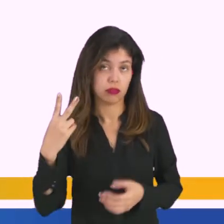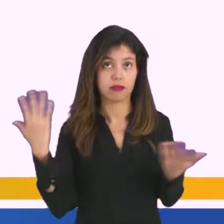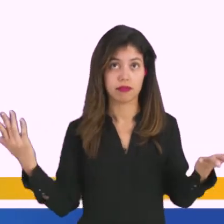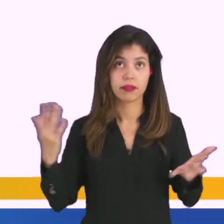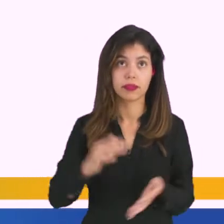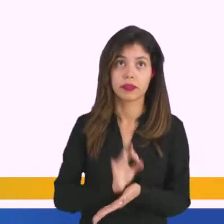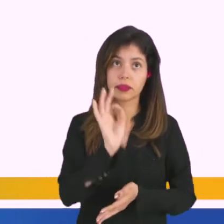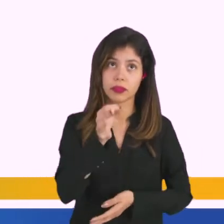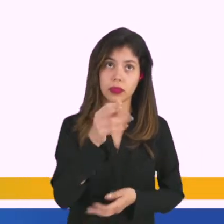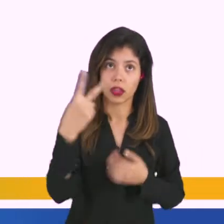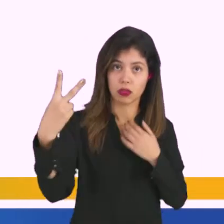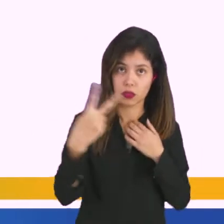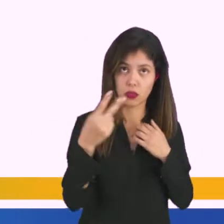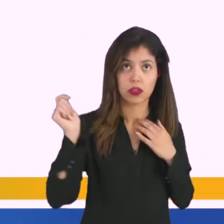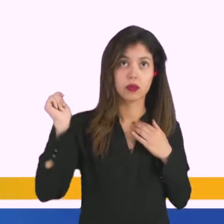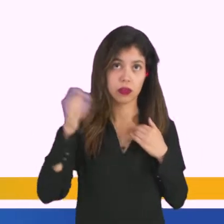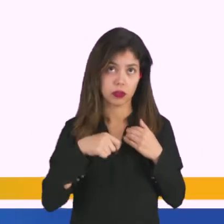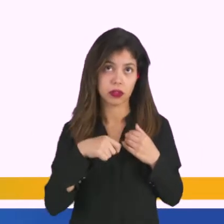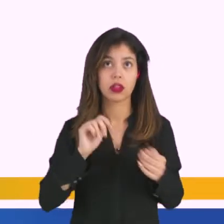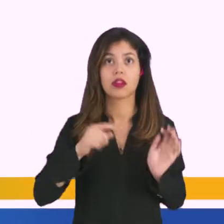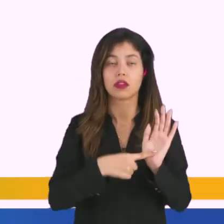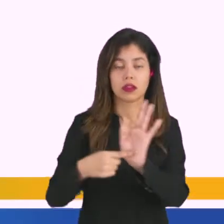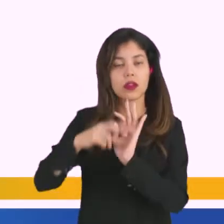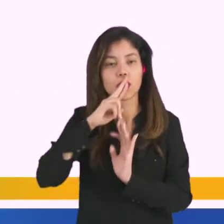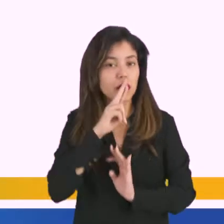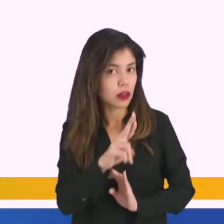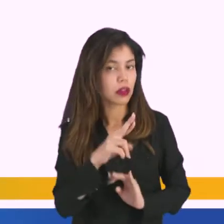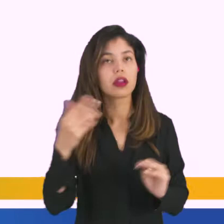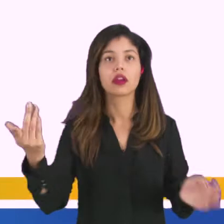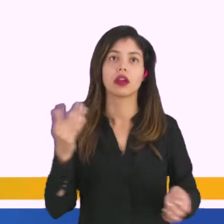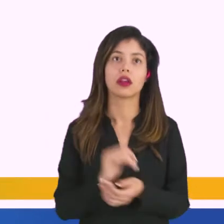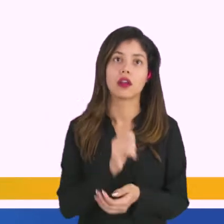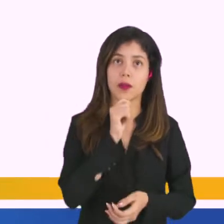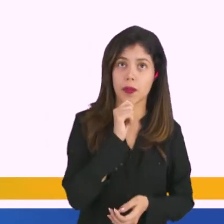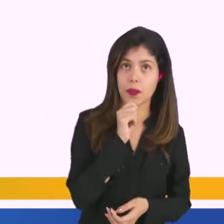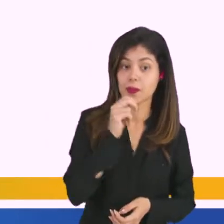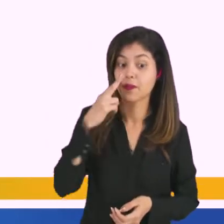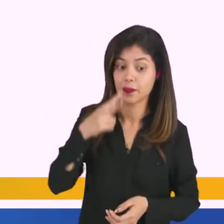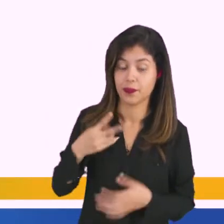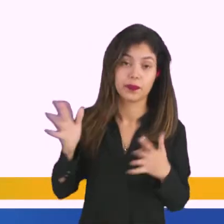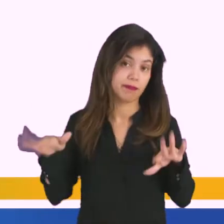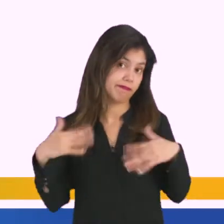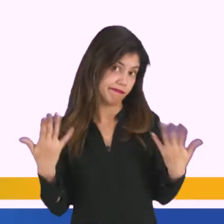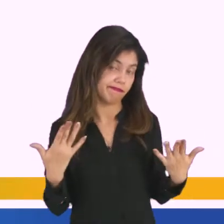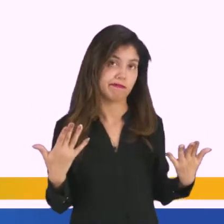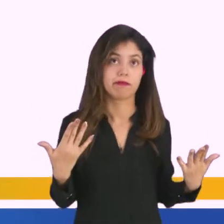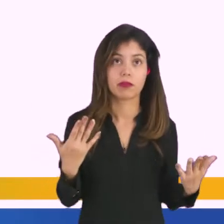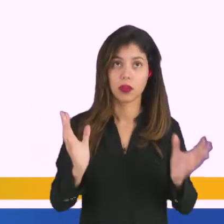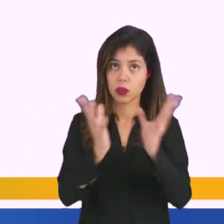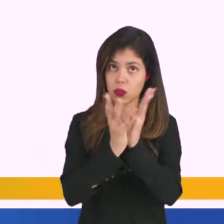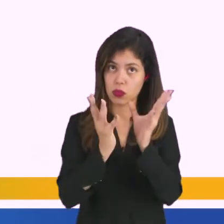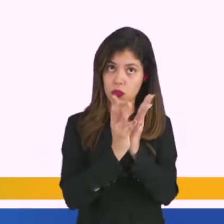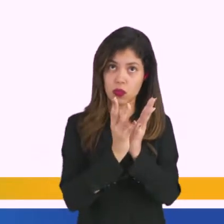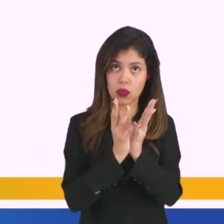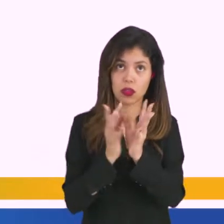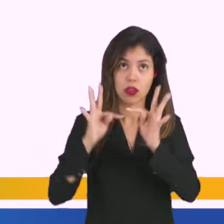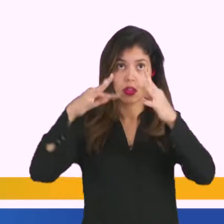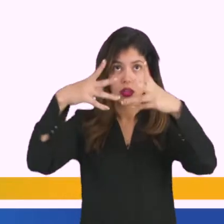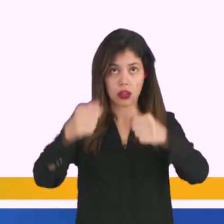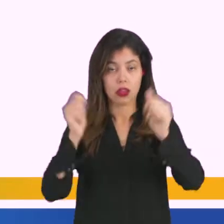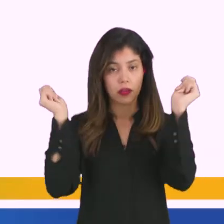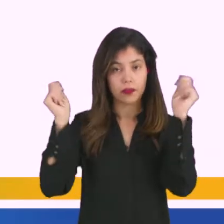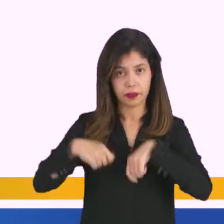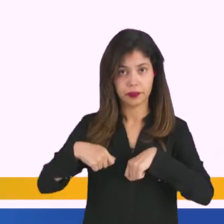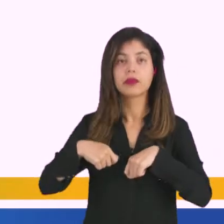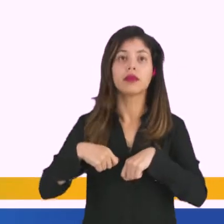certo? Pois há duas possibilidades de resultado e uma nos interessa. O conjunto formado por todas